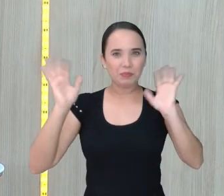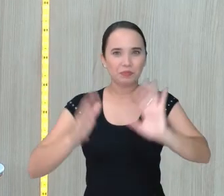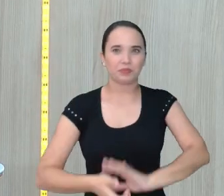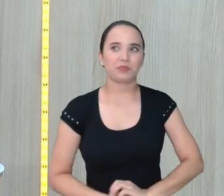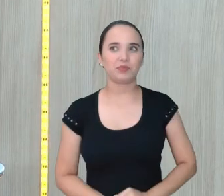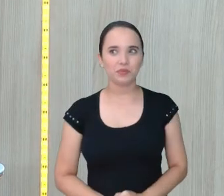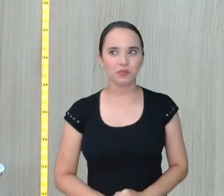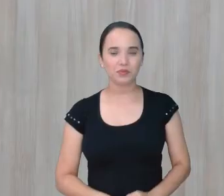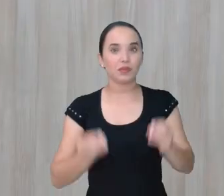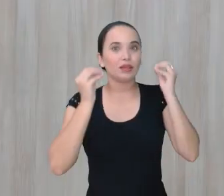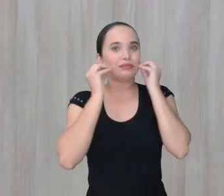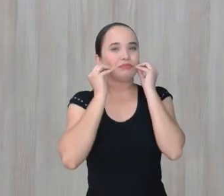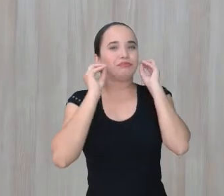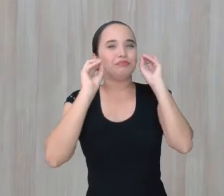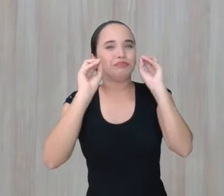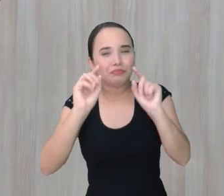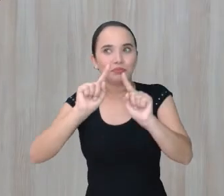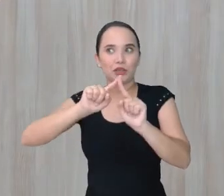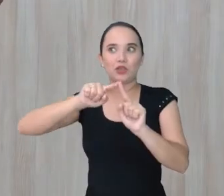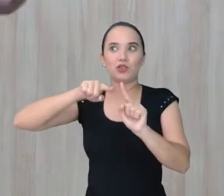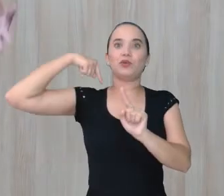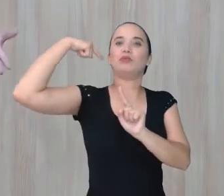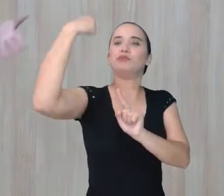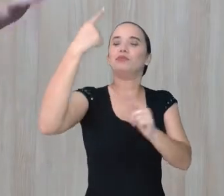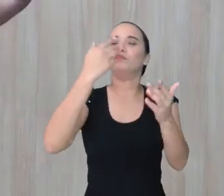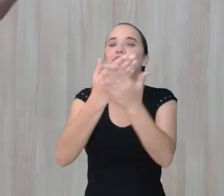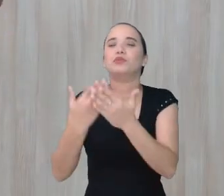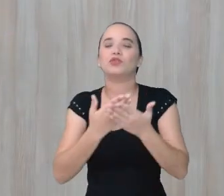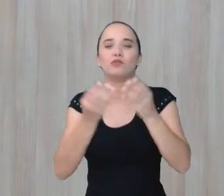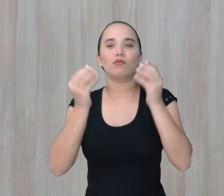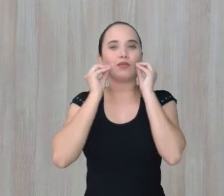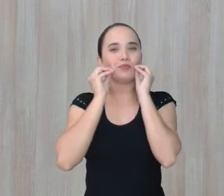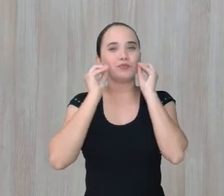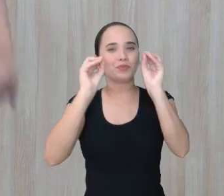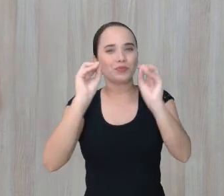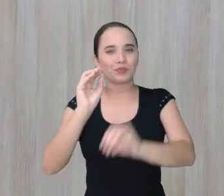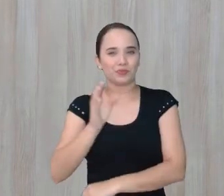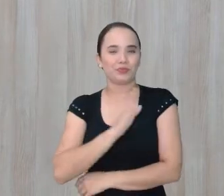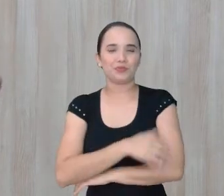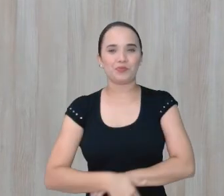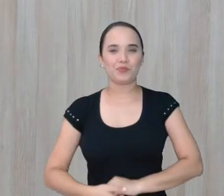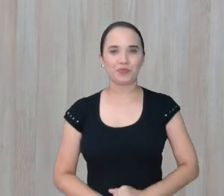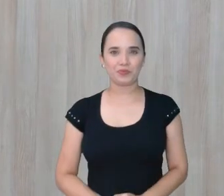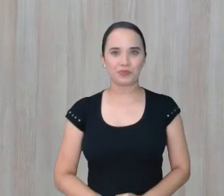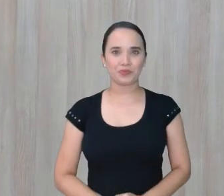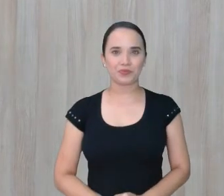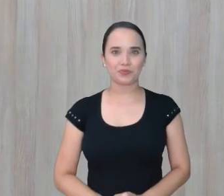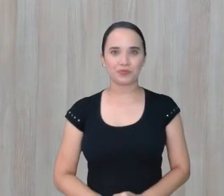tchau. Um beijo e até a próxima aula, tá? Um cheiro no coração.